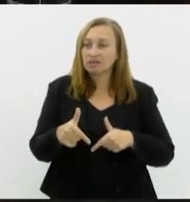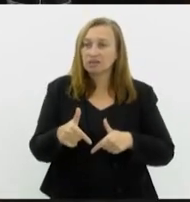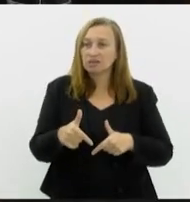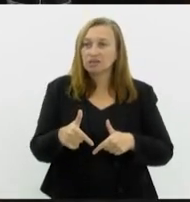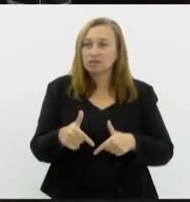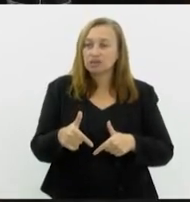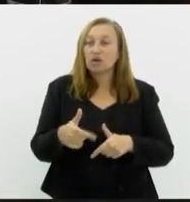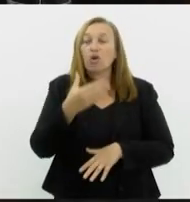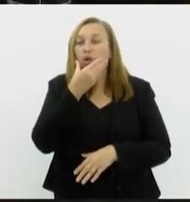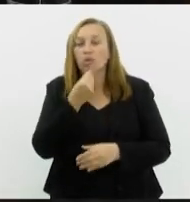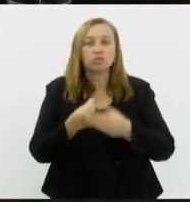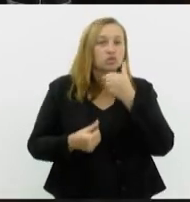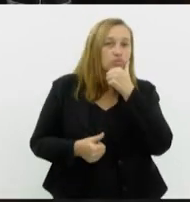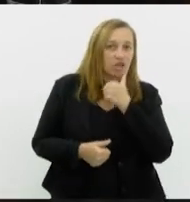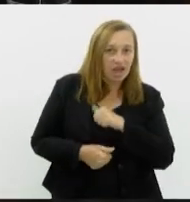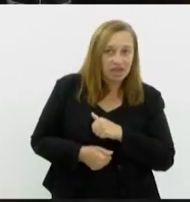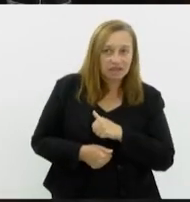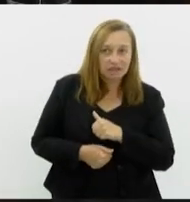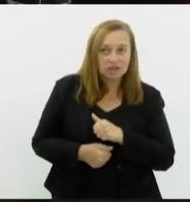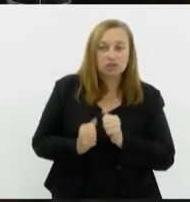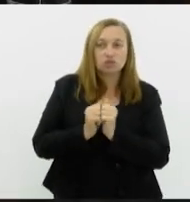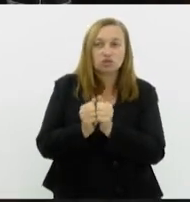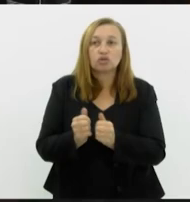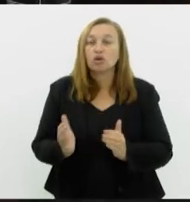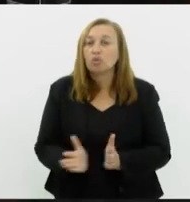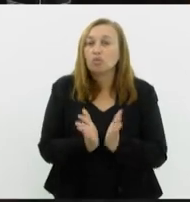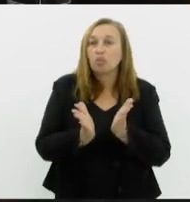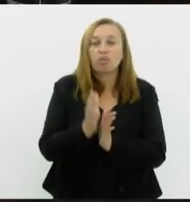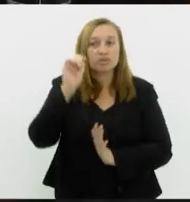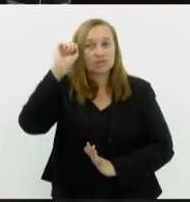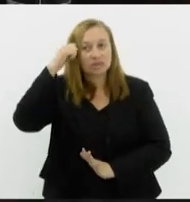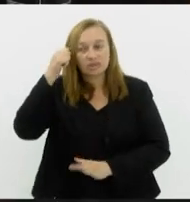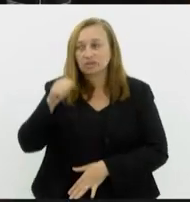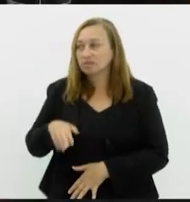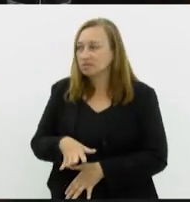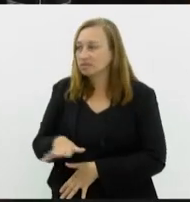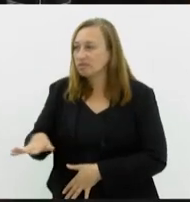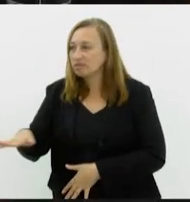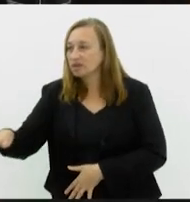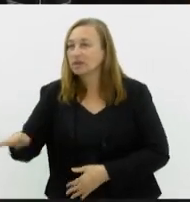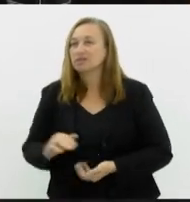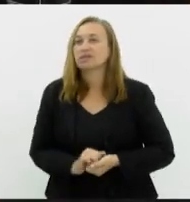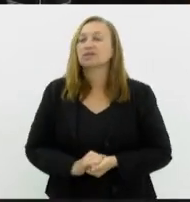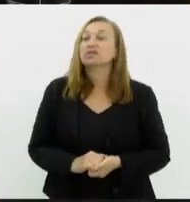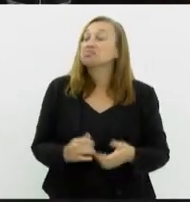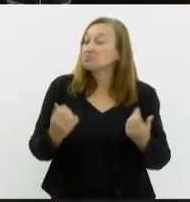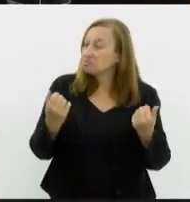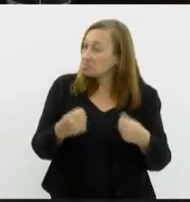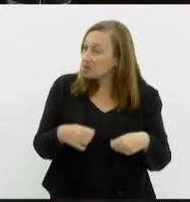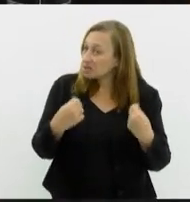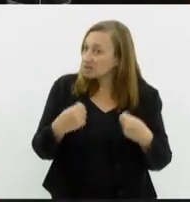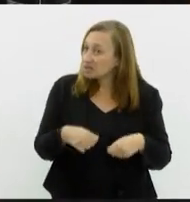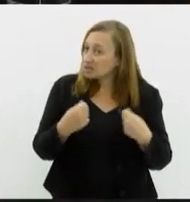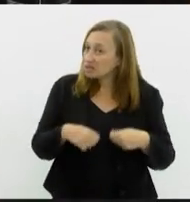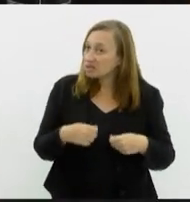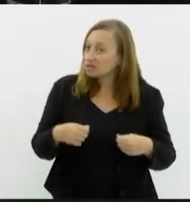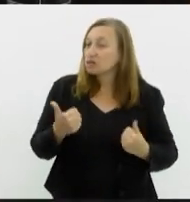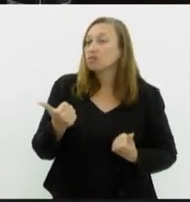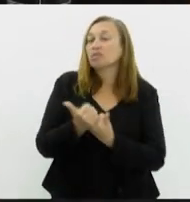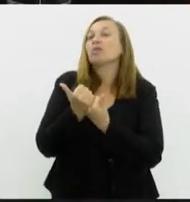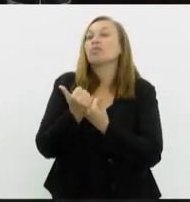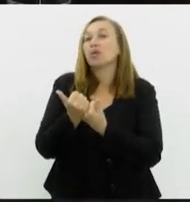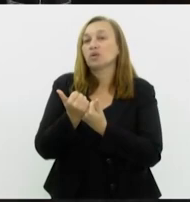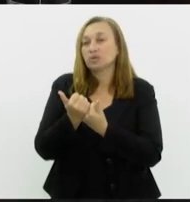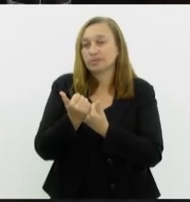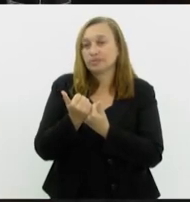de homens e mulheres pobres, negros, periféricos e que precisam de todo o suporte e